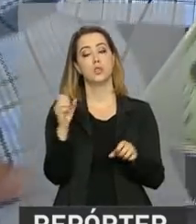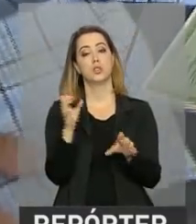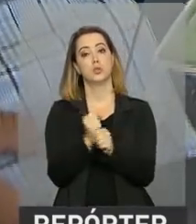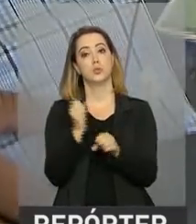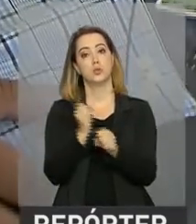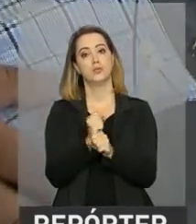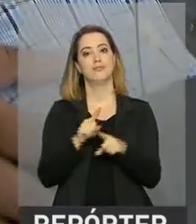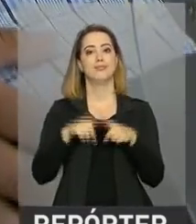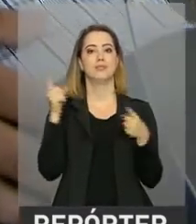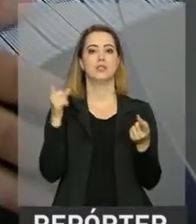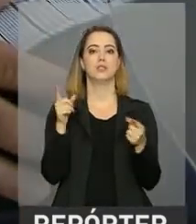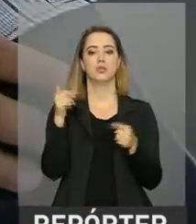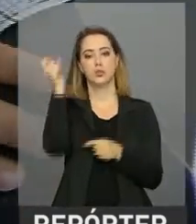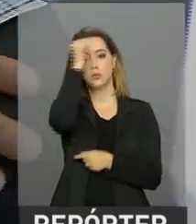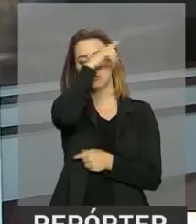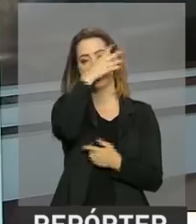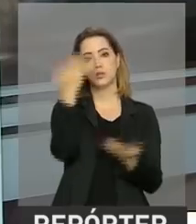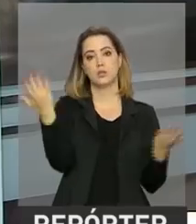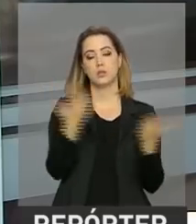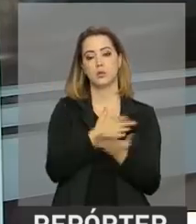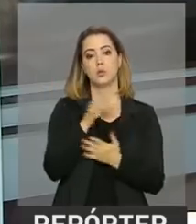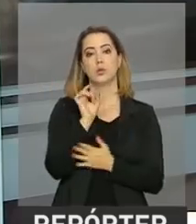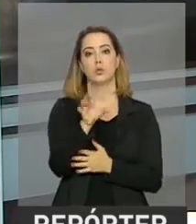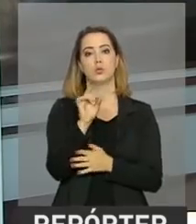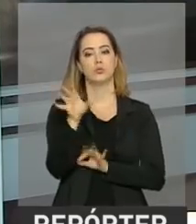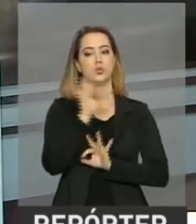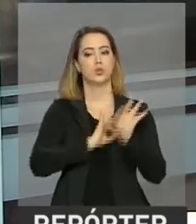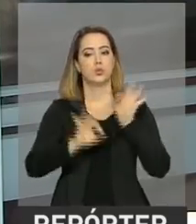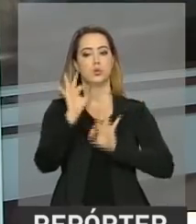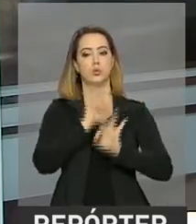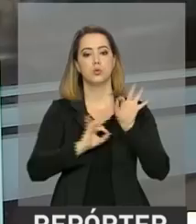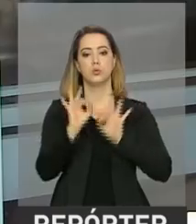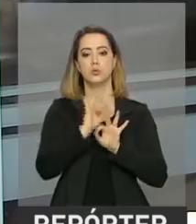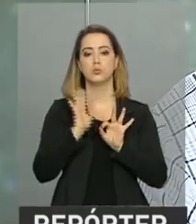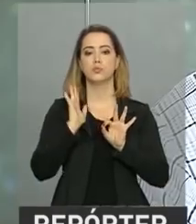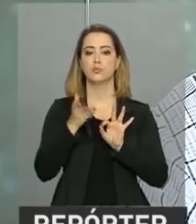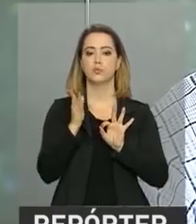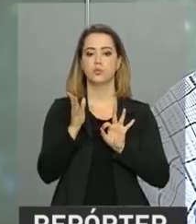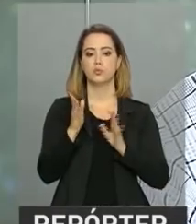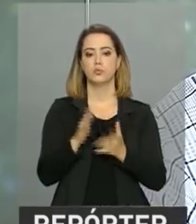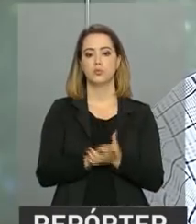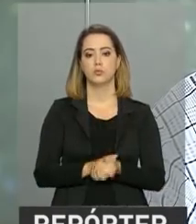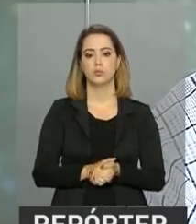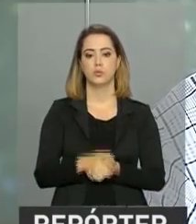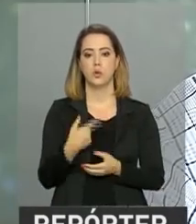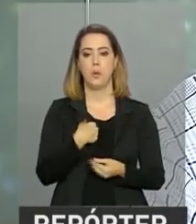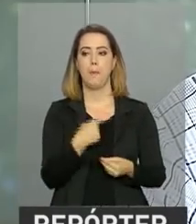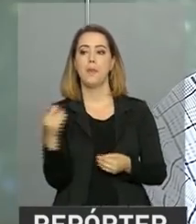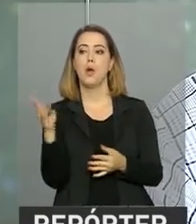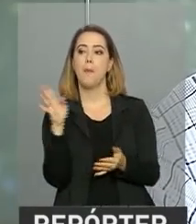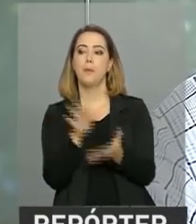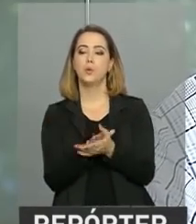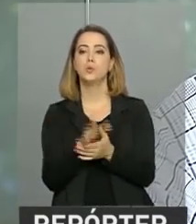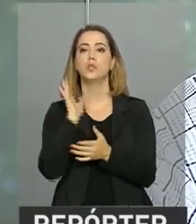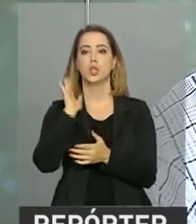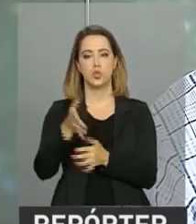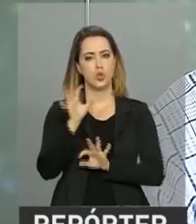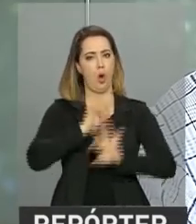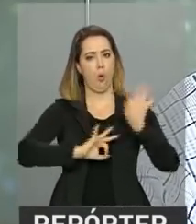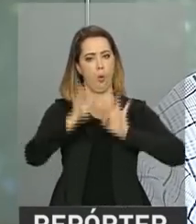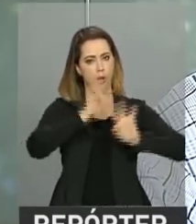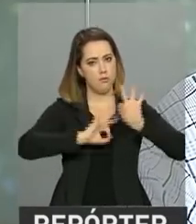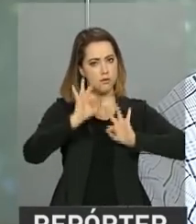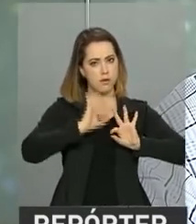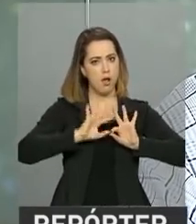o orçamento não permitiu por enquanto vai se organizando como pode o estudo minha esposa minha esposa como é bem organizada